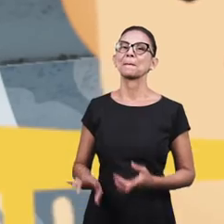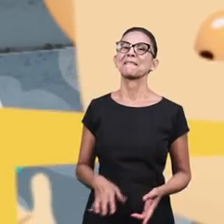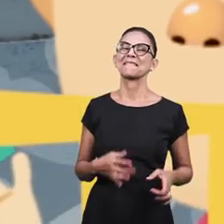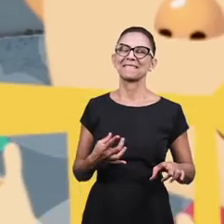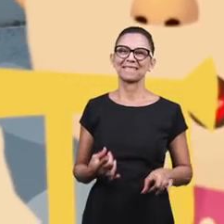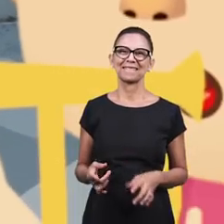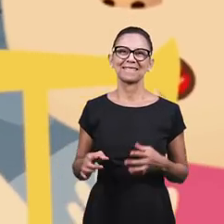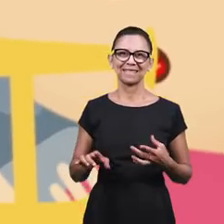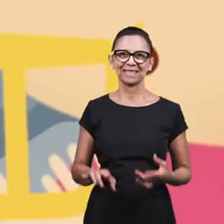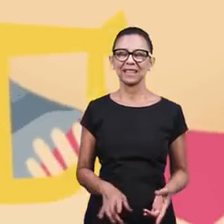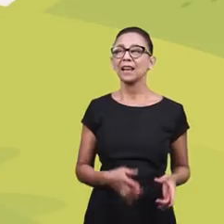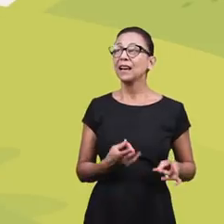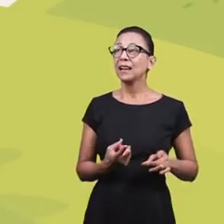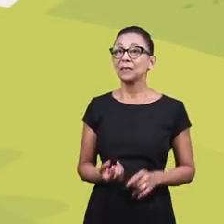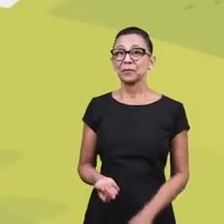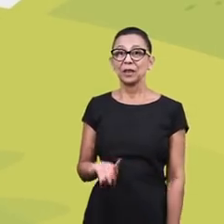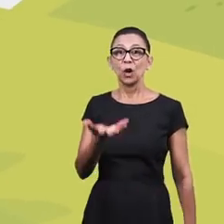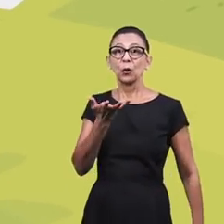o